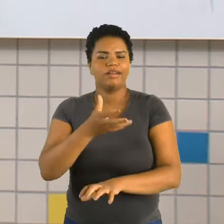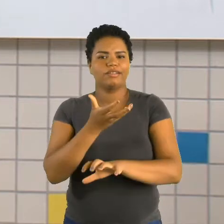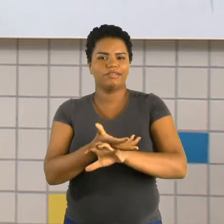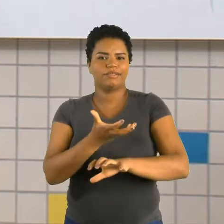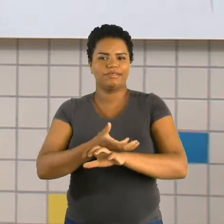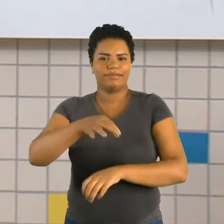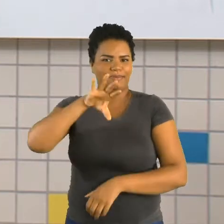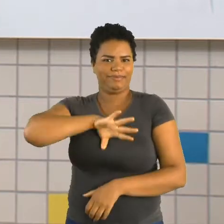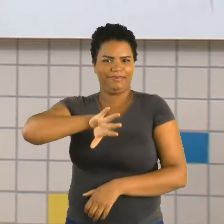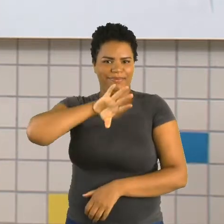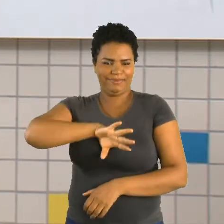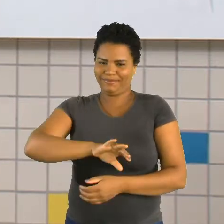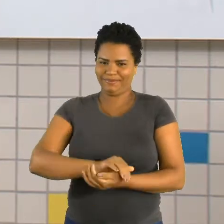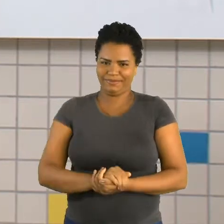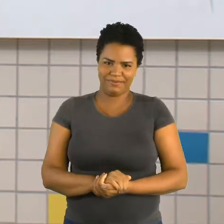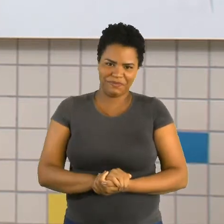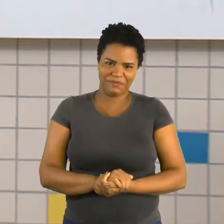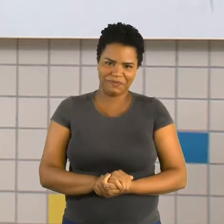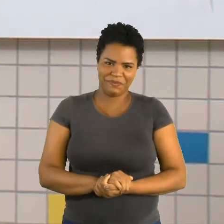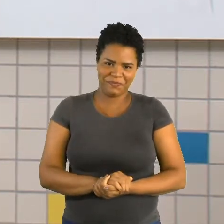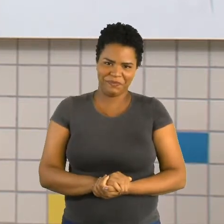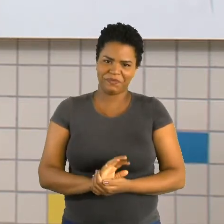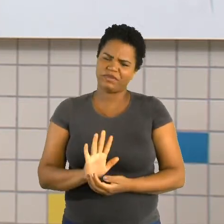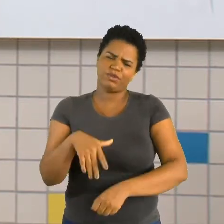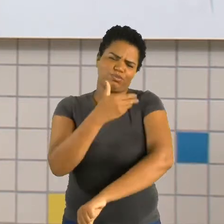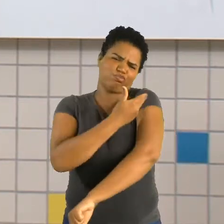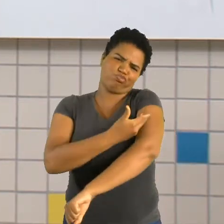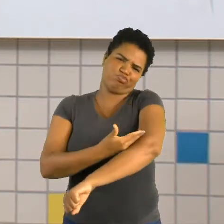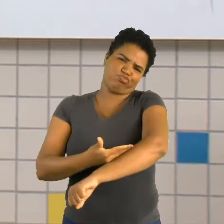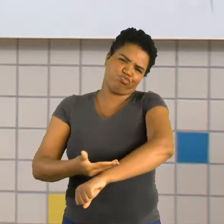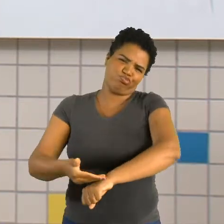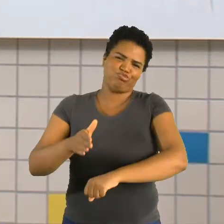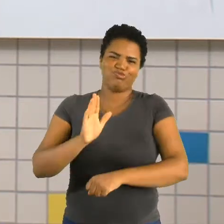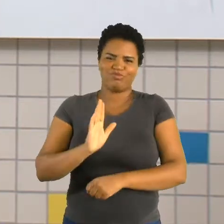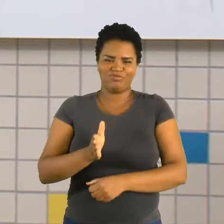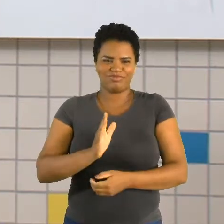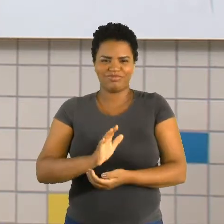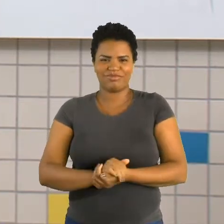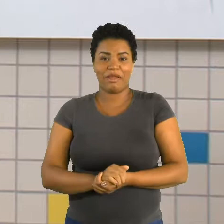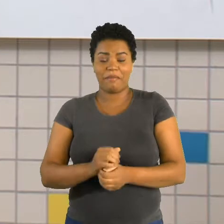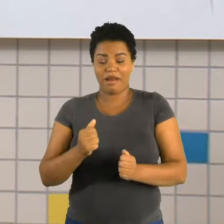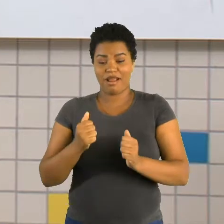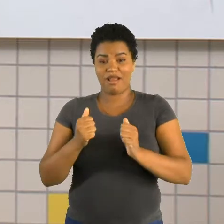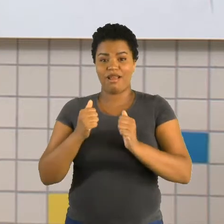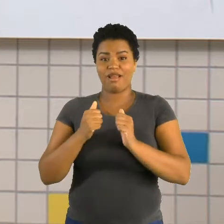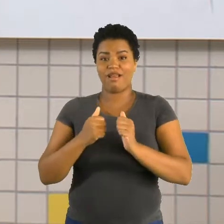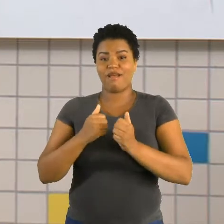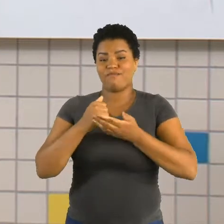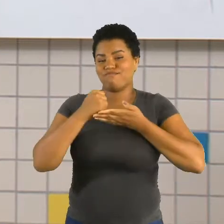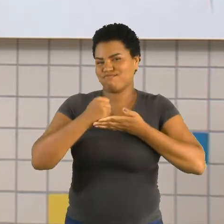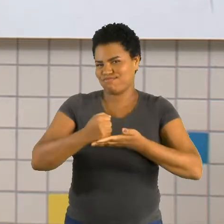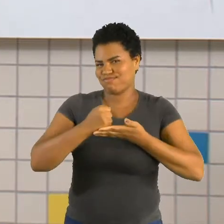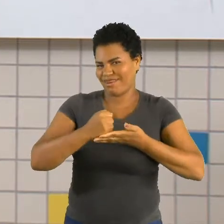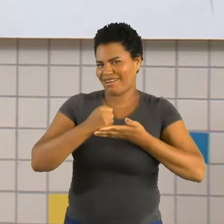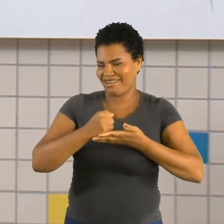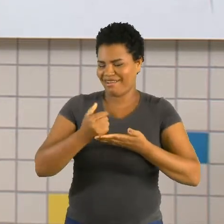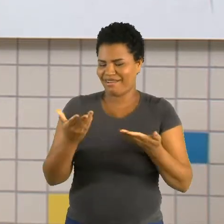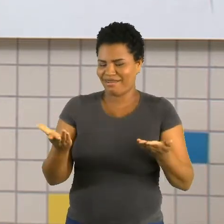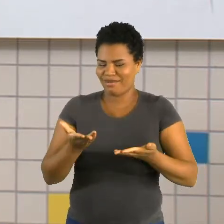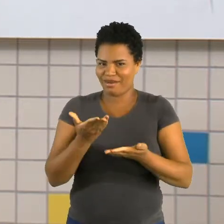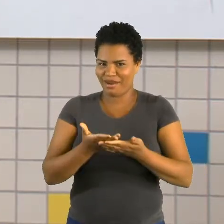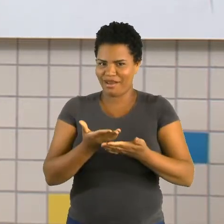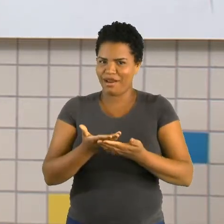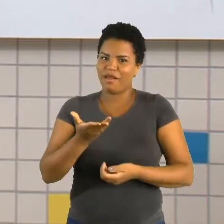de língua portuguesa. E como de costume, para me auxiliar nessa aula, está presente a nossa amiguinha,